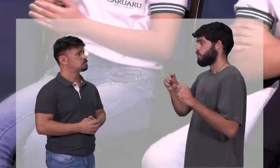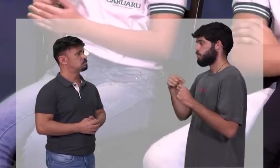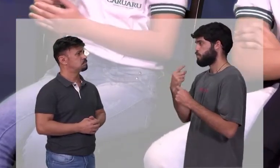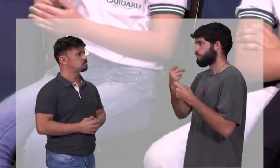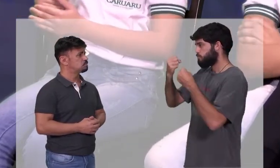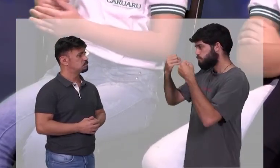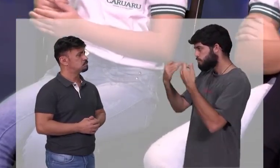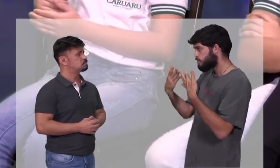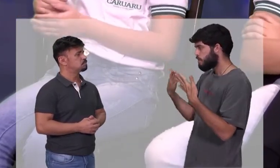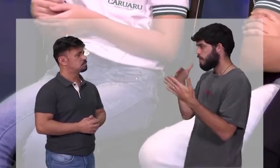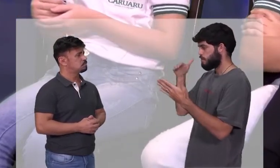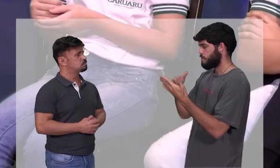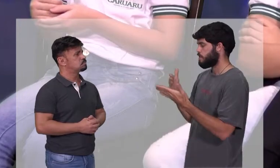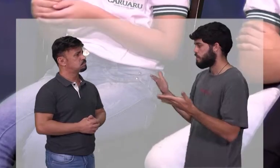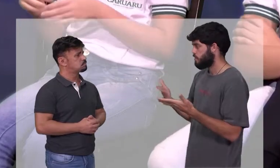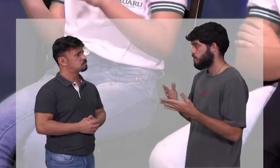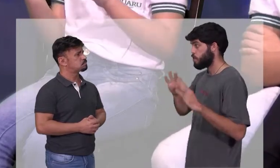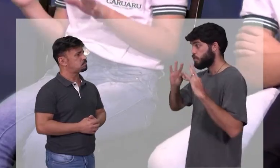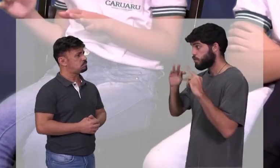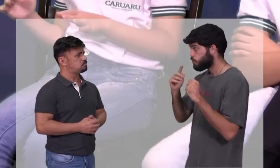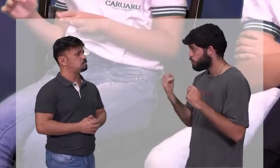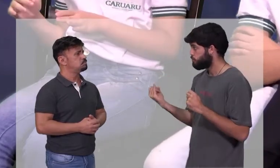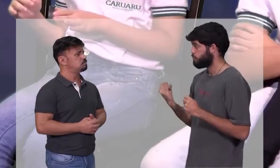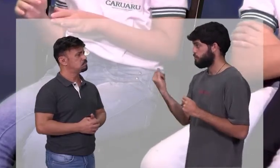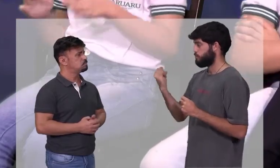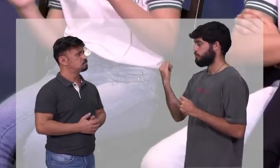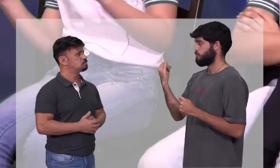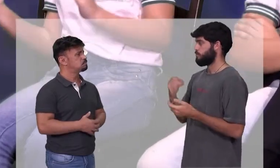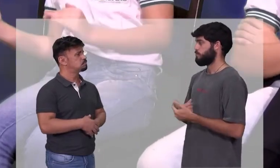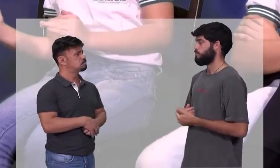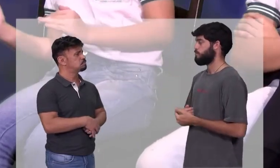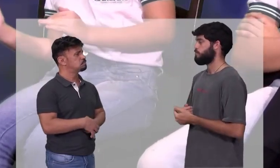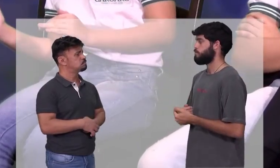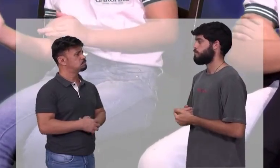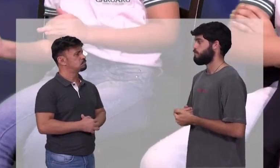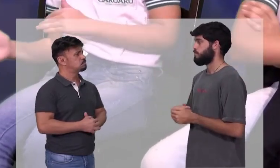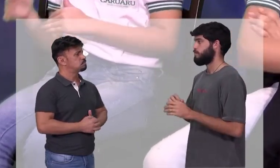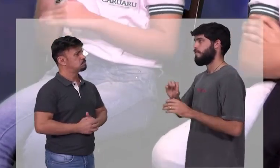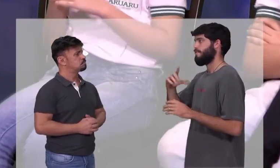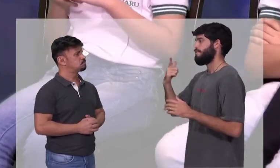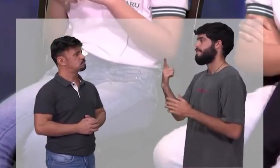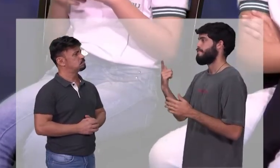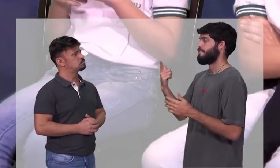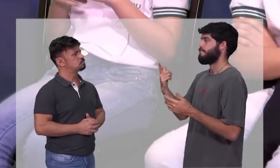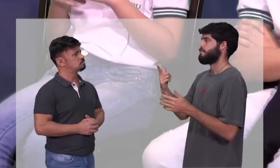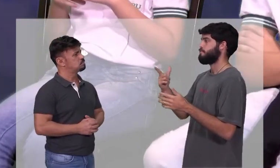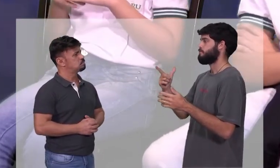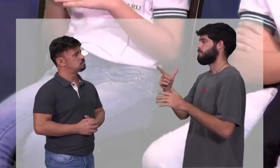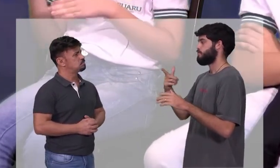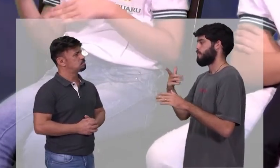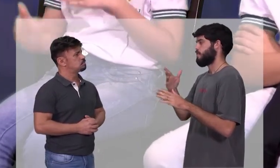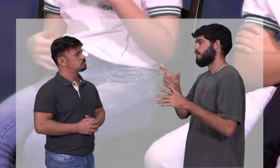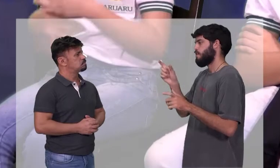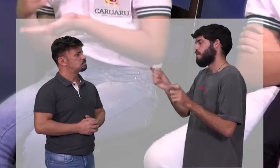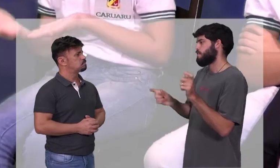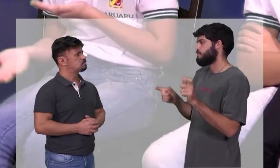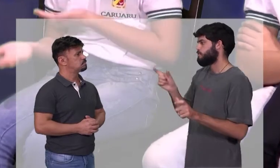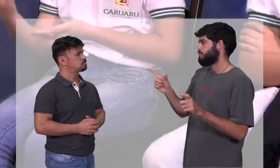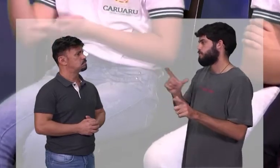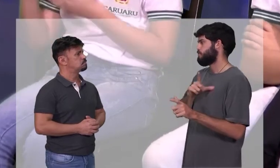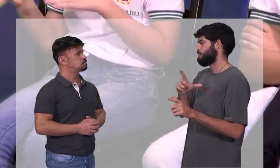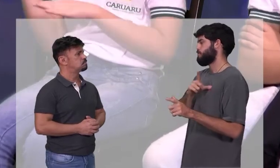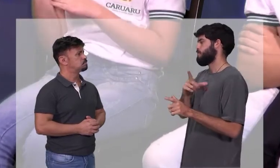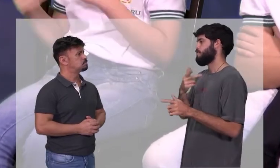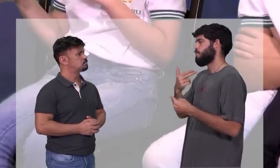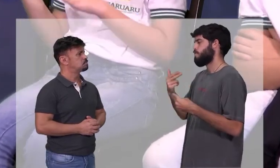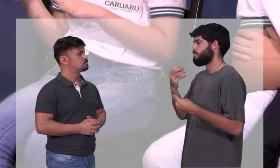gente falou até agora, né, é tudo importante. Não tem o mais importante, né? Claro que tem cada um suas